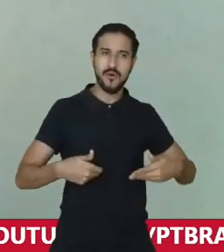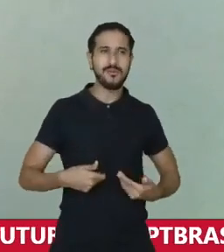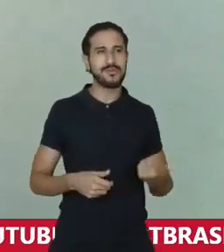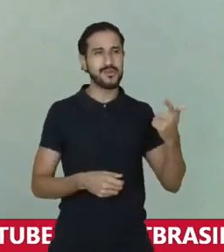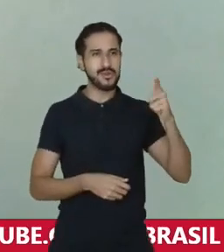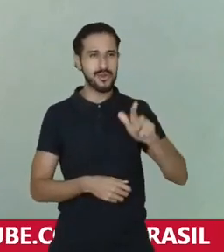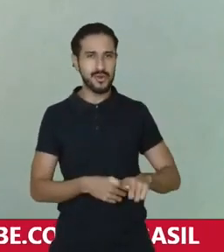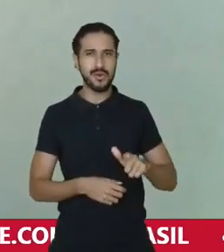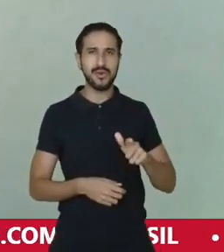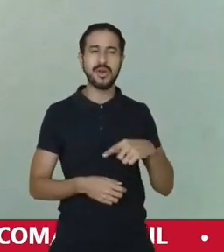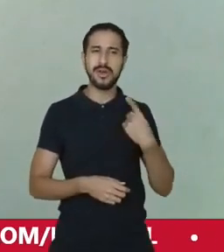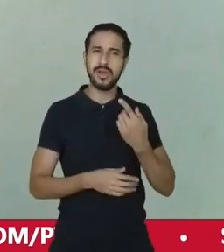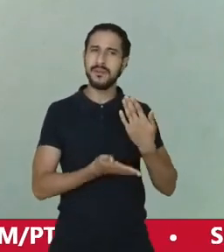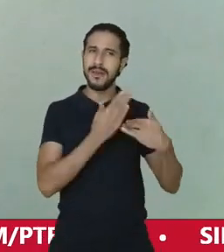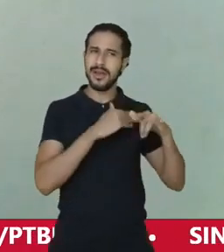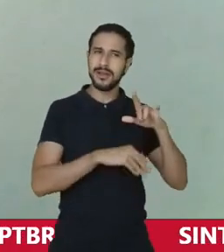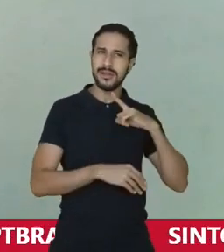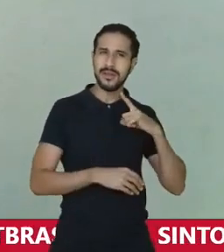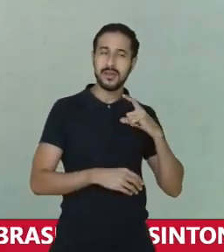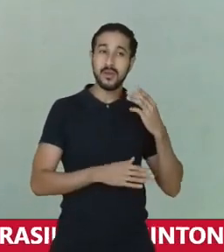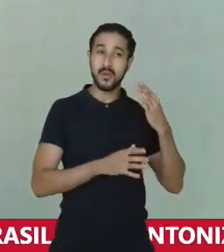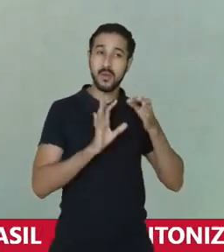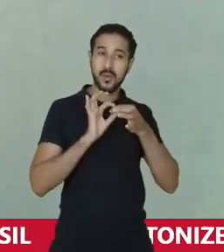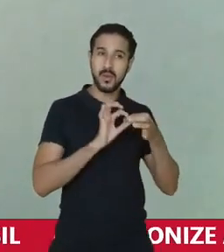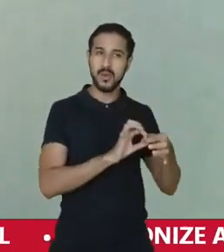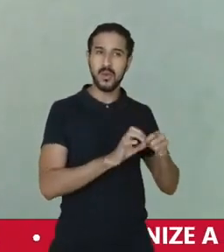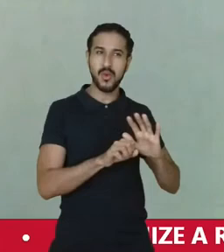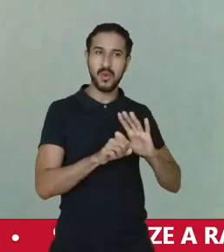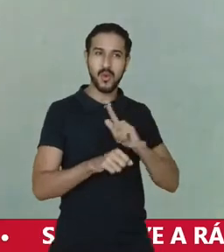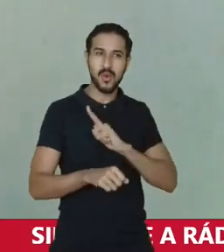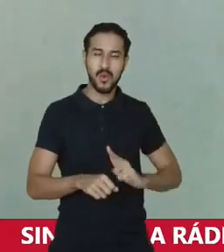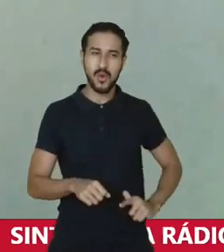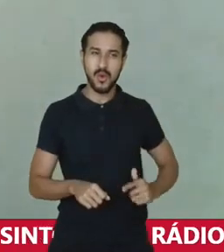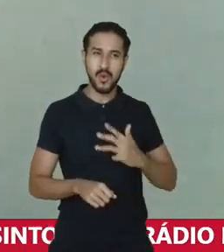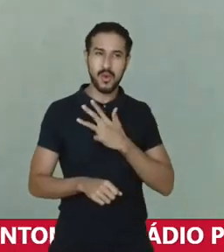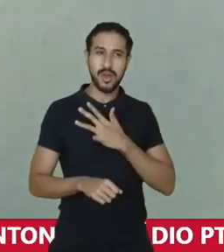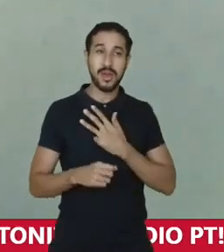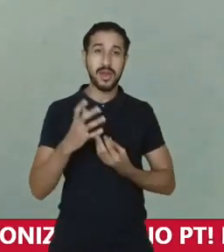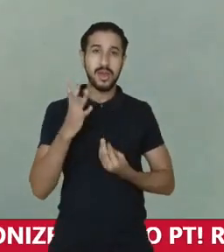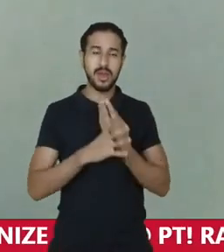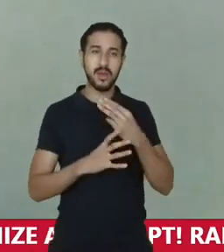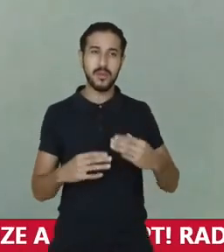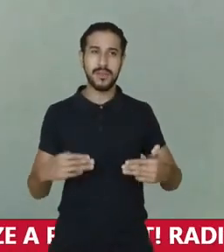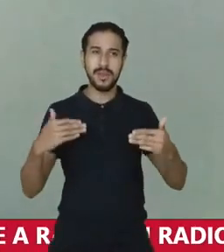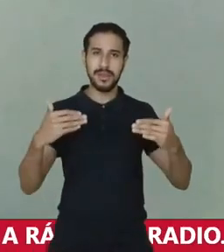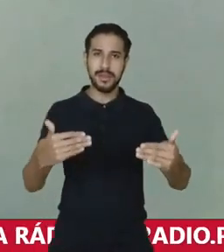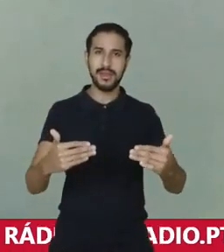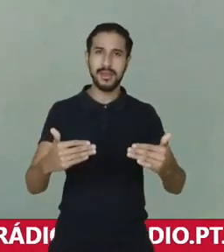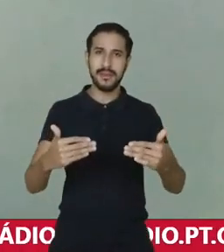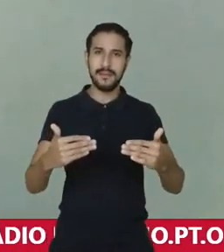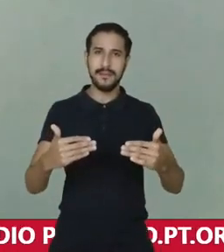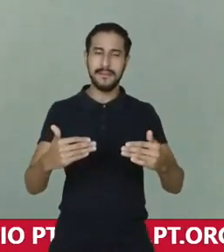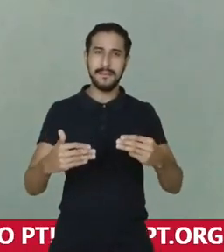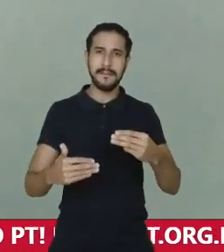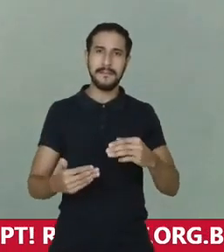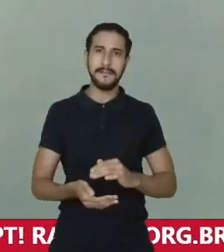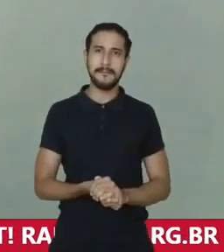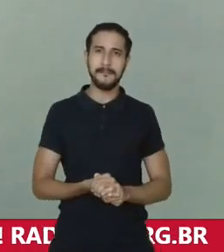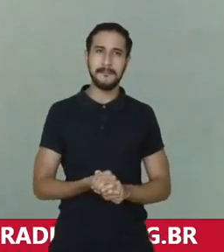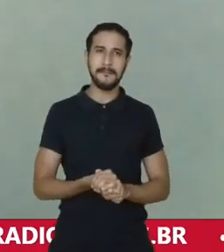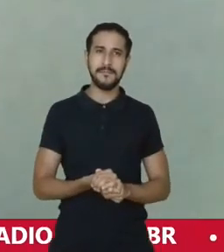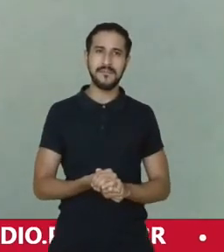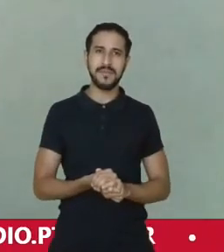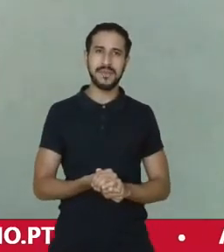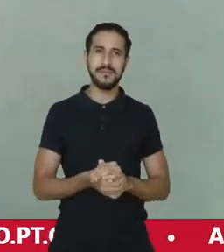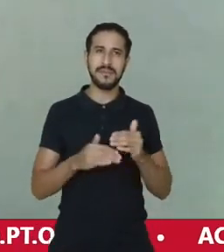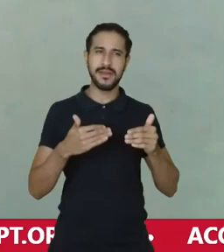novamente. Tivemos aí na época do governo Lula a criação do Ministério da